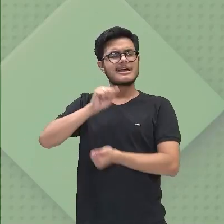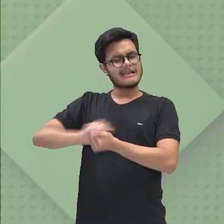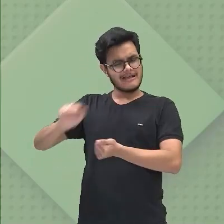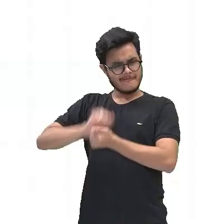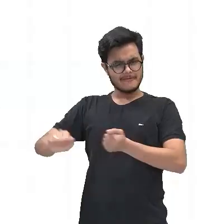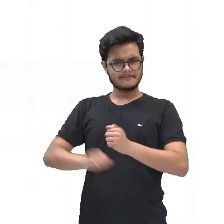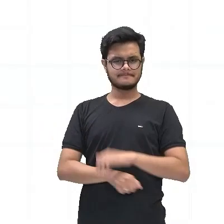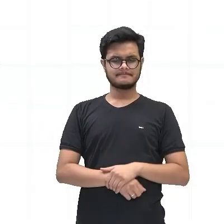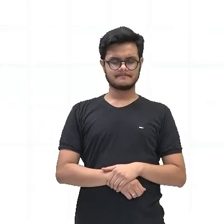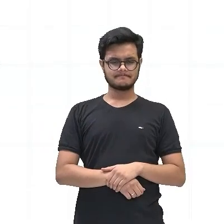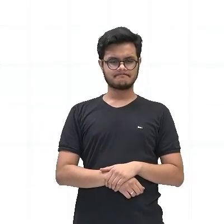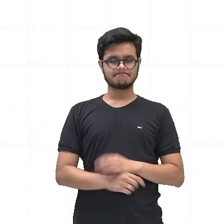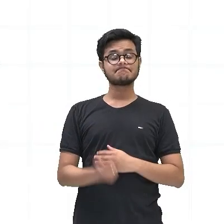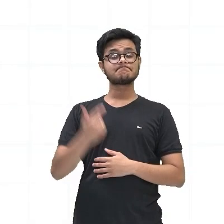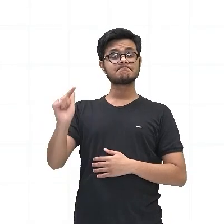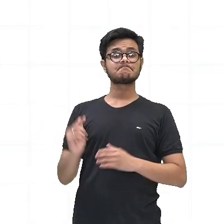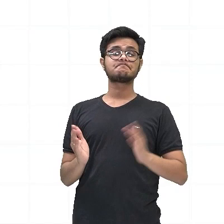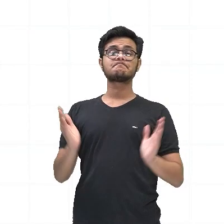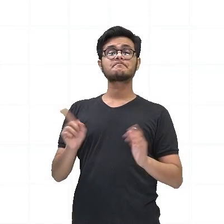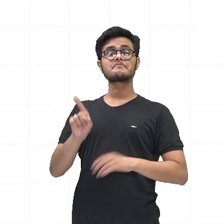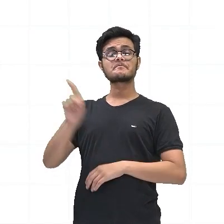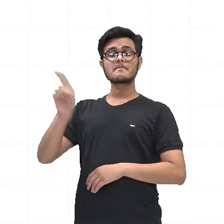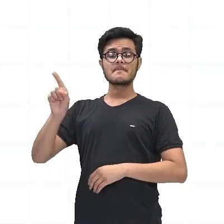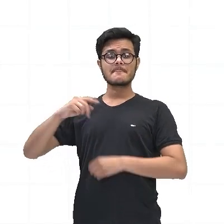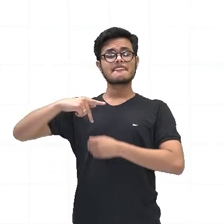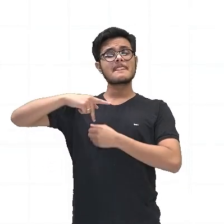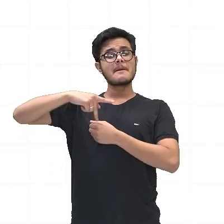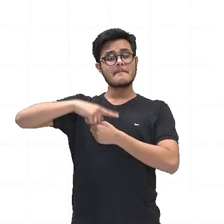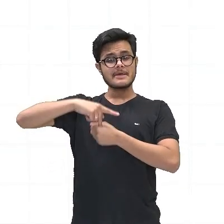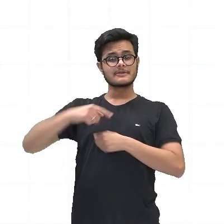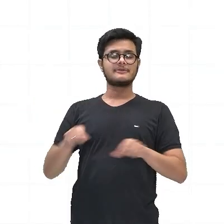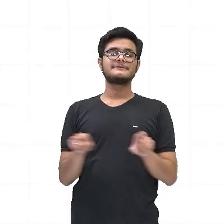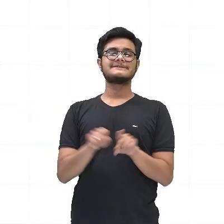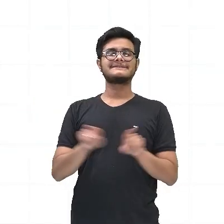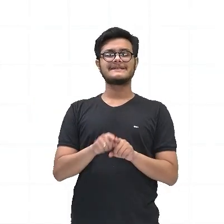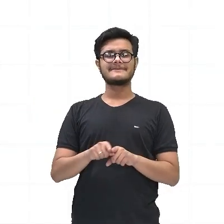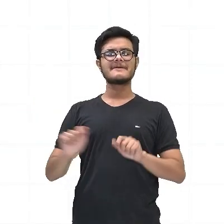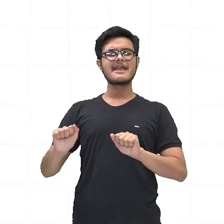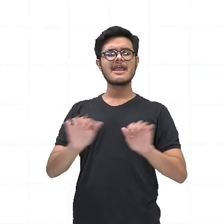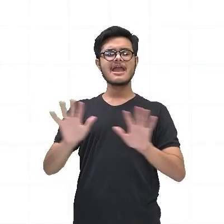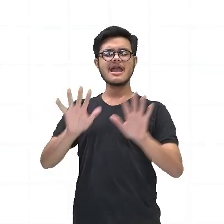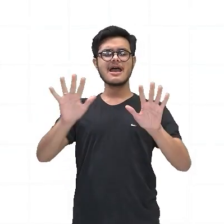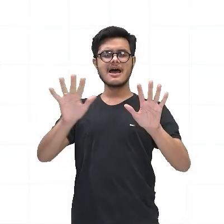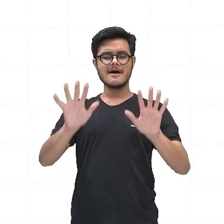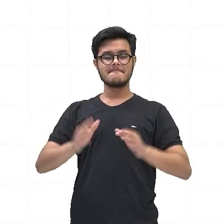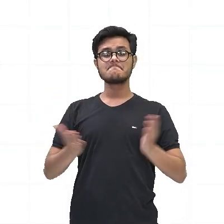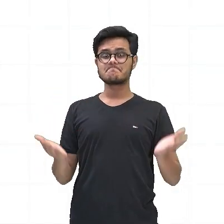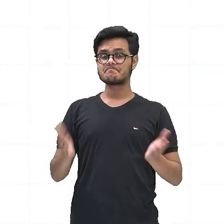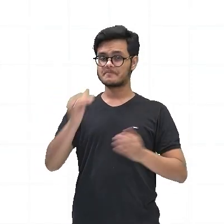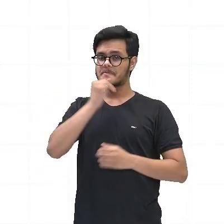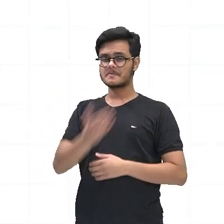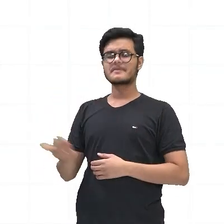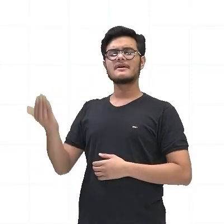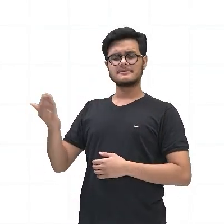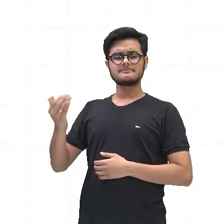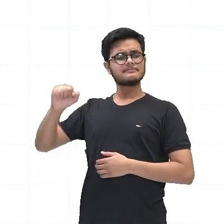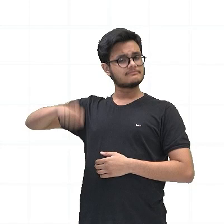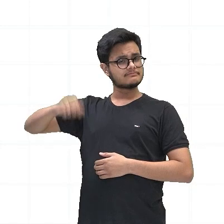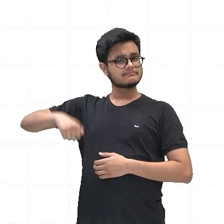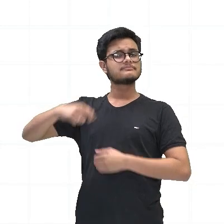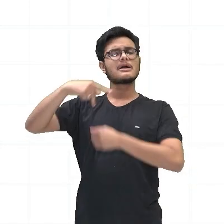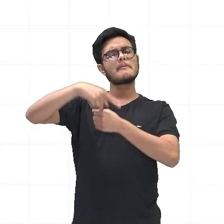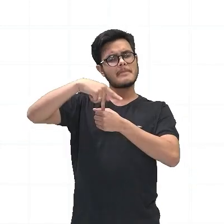mineral. O próximo exemplo é o petróleo e o gás natural. Então, assim como o carvão mineral, os derivados